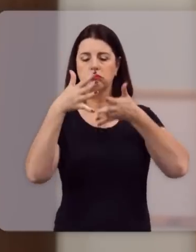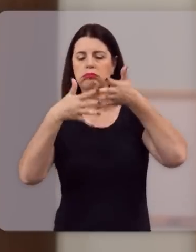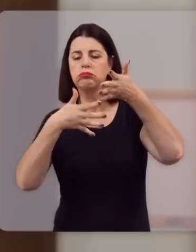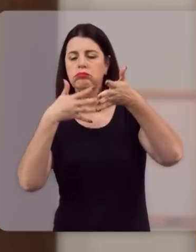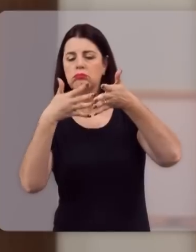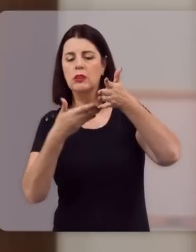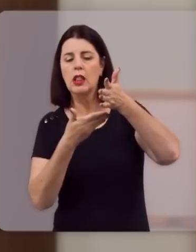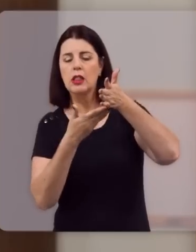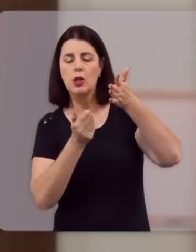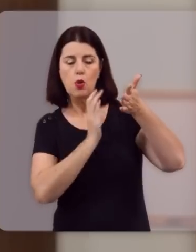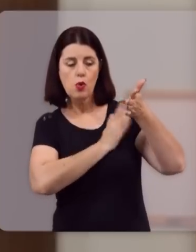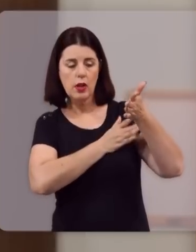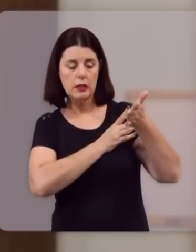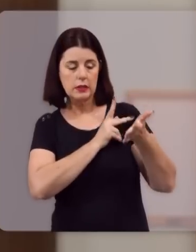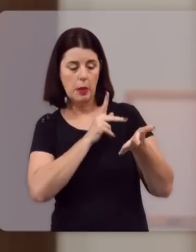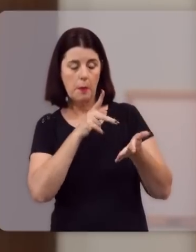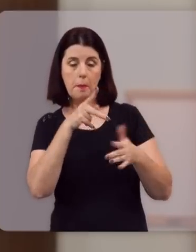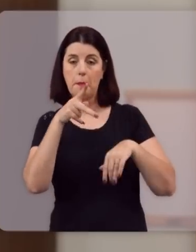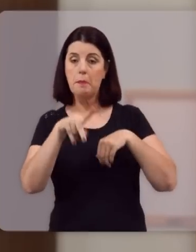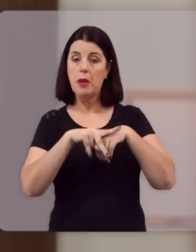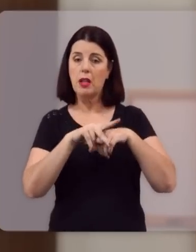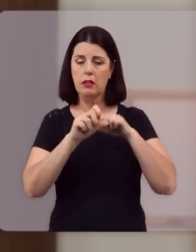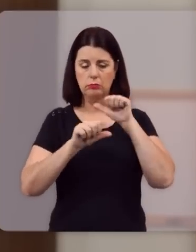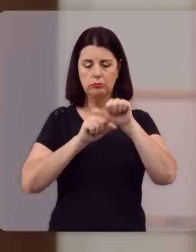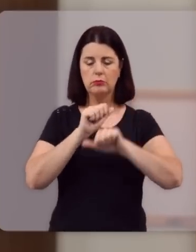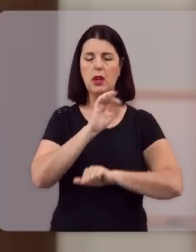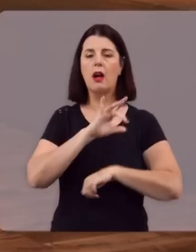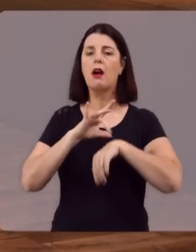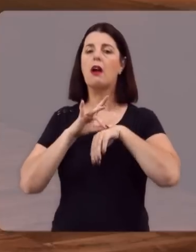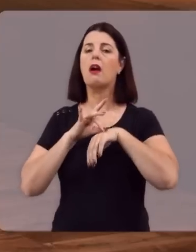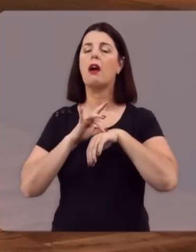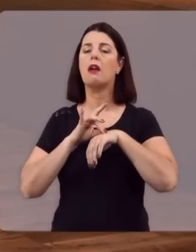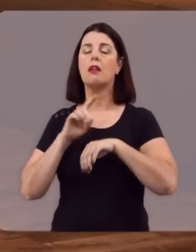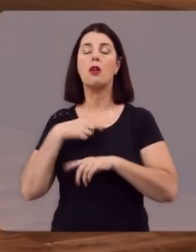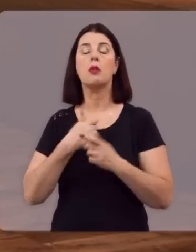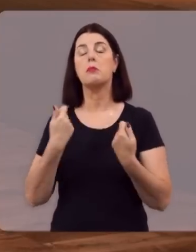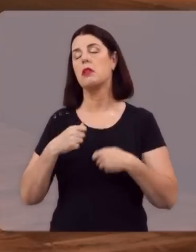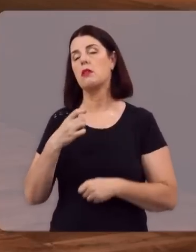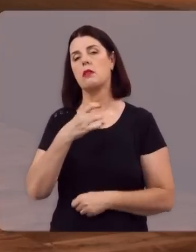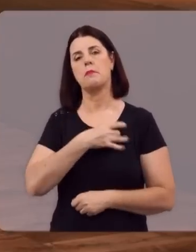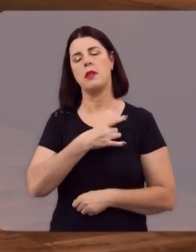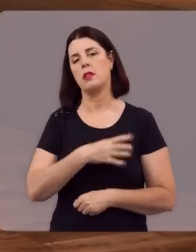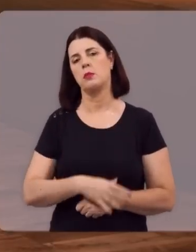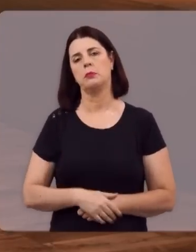o coração de pedra e nos deu um coração de carne. Nós não temos que ter medo.